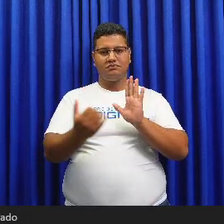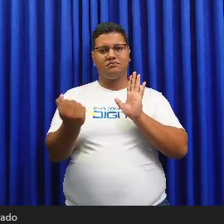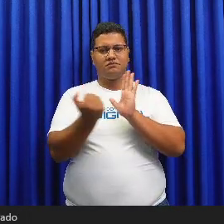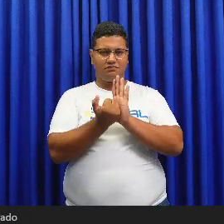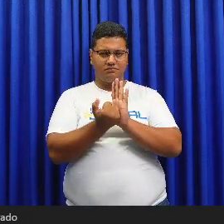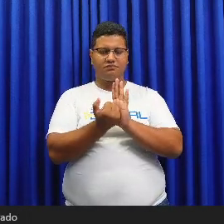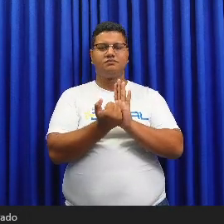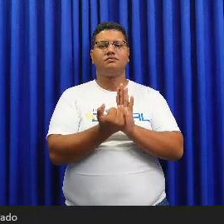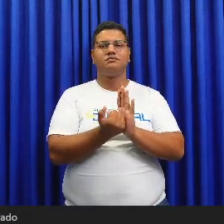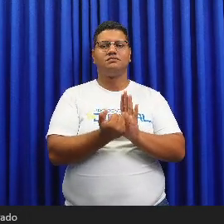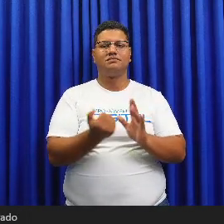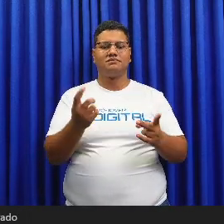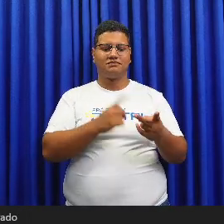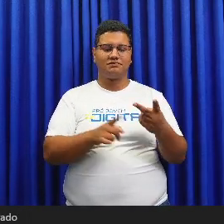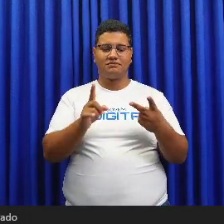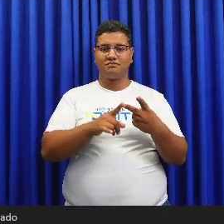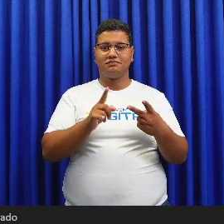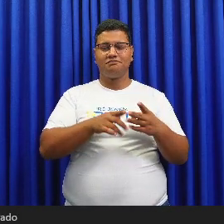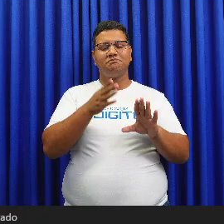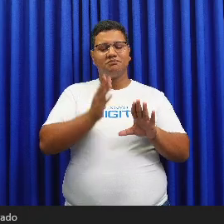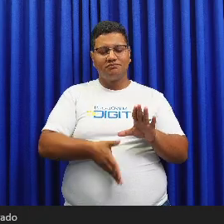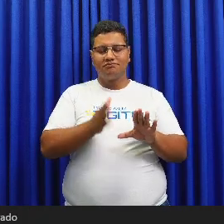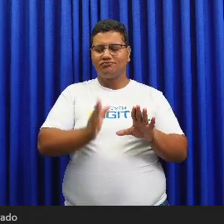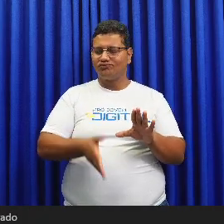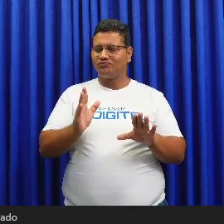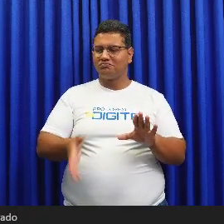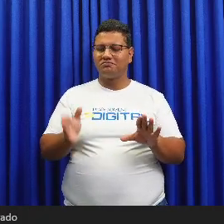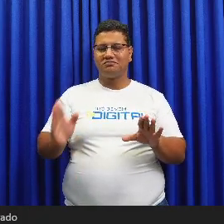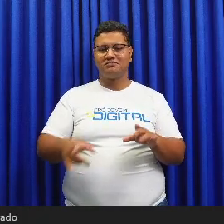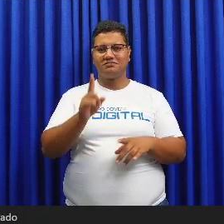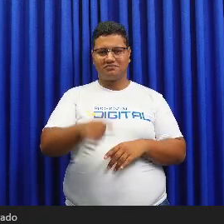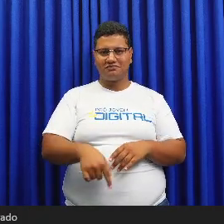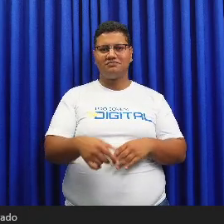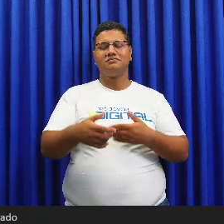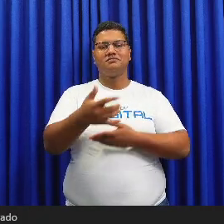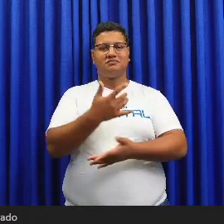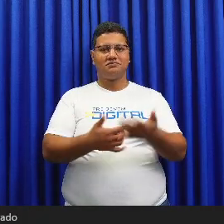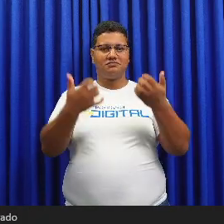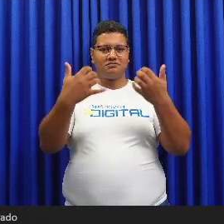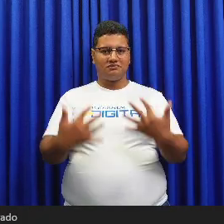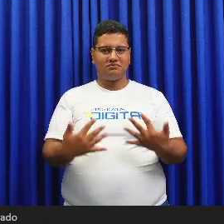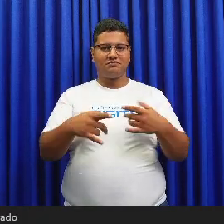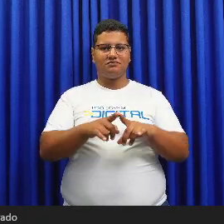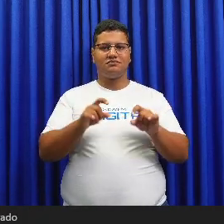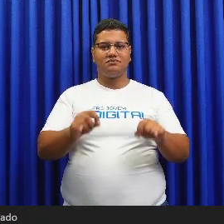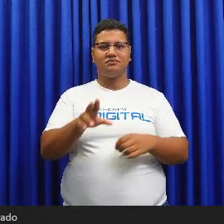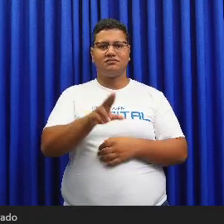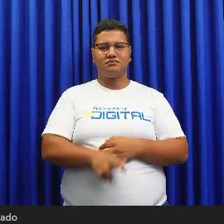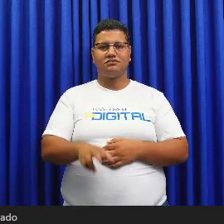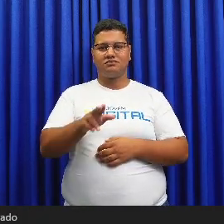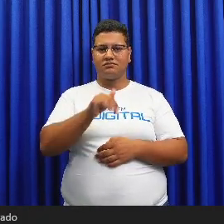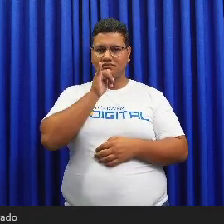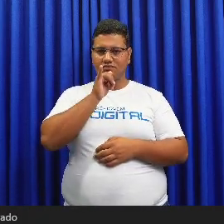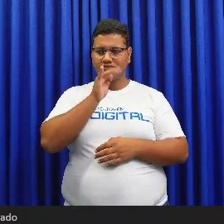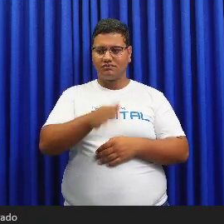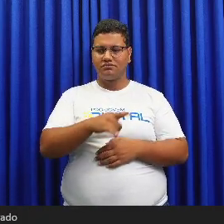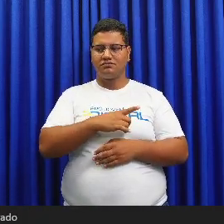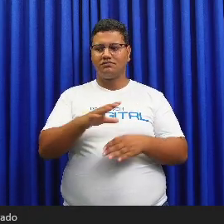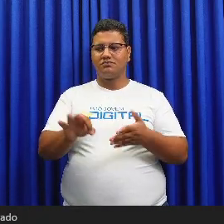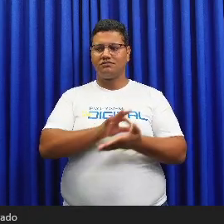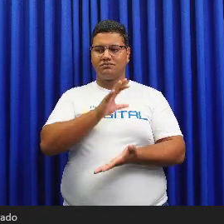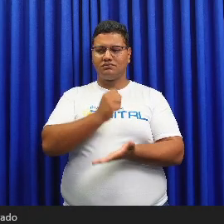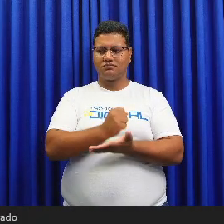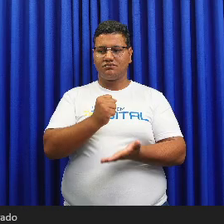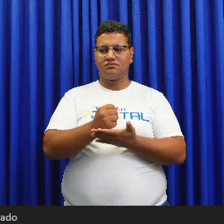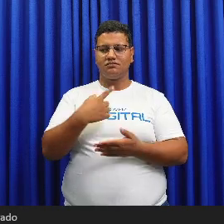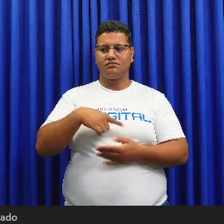um e-mail. Esse passo a passo, ele é intuitivo, tá bom? Então eu vou usar um e-mail que já está cadastrado aqui